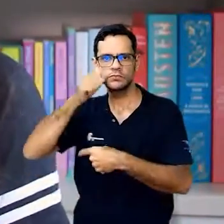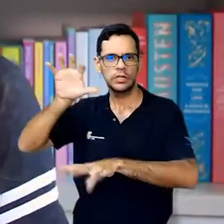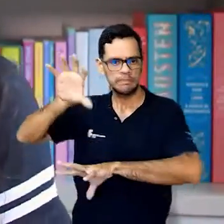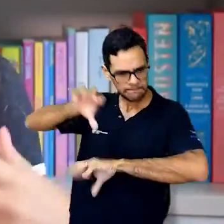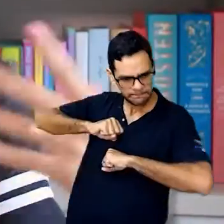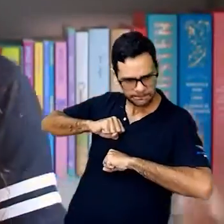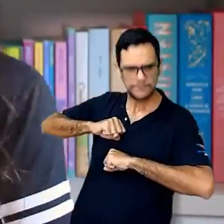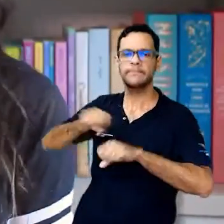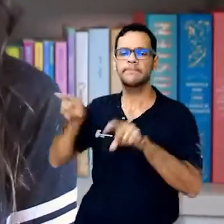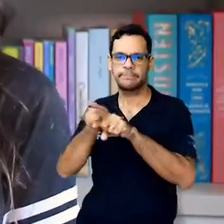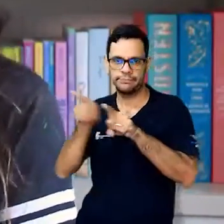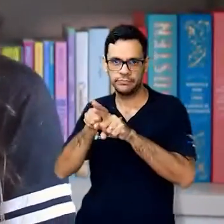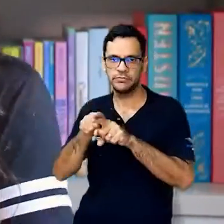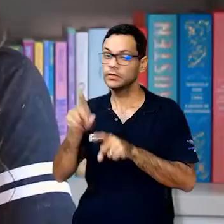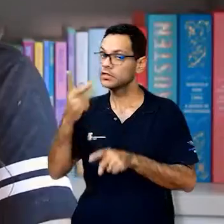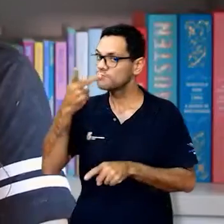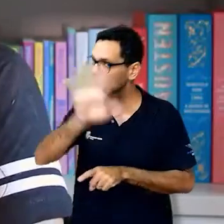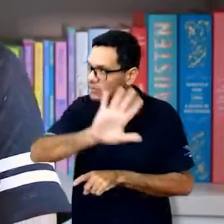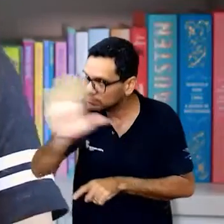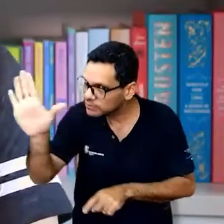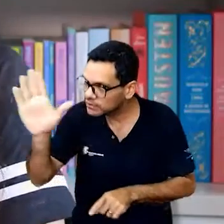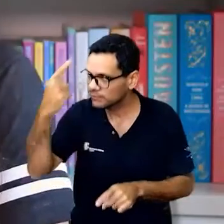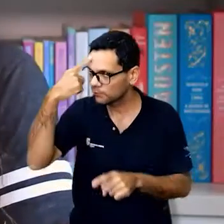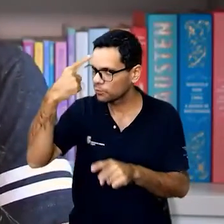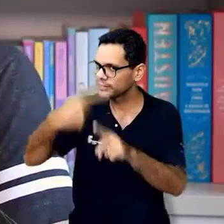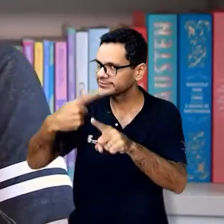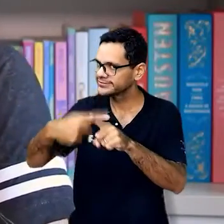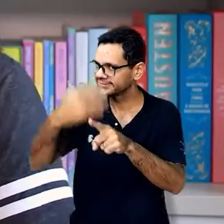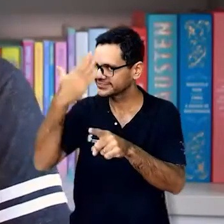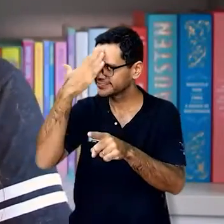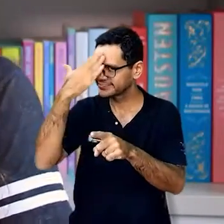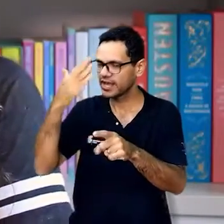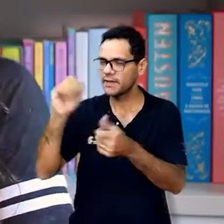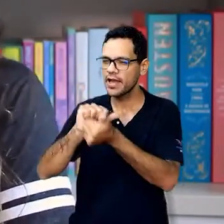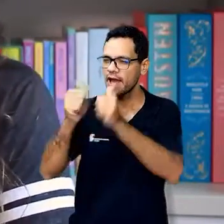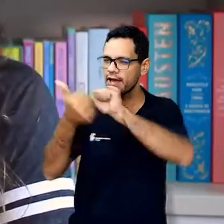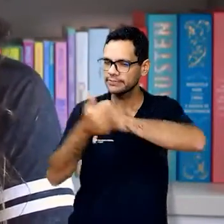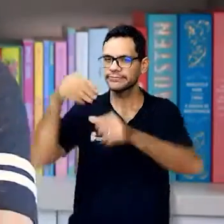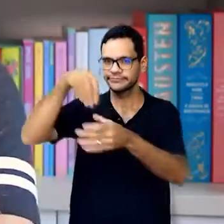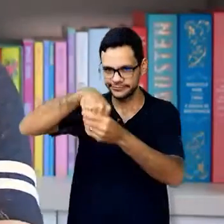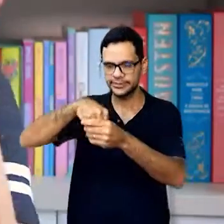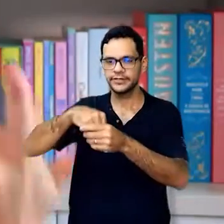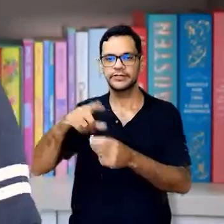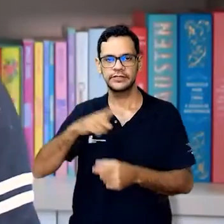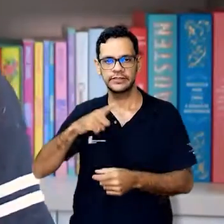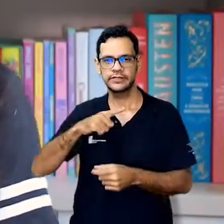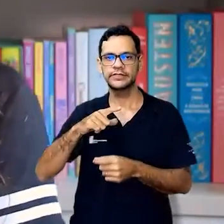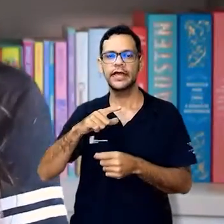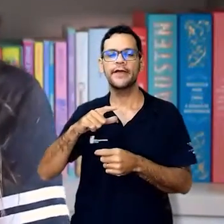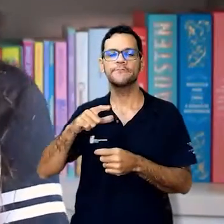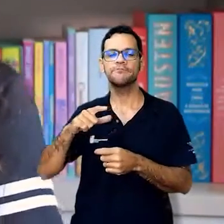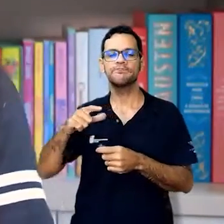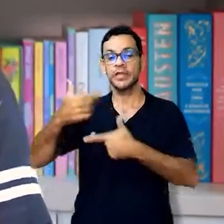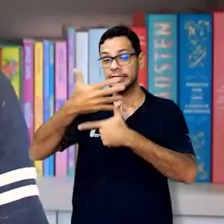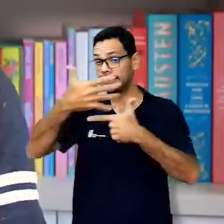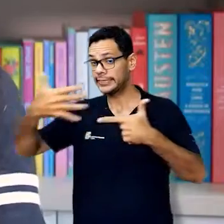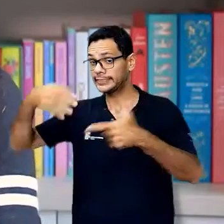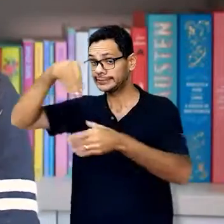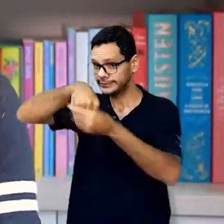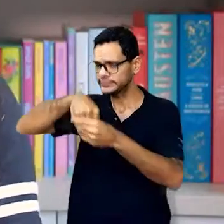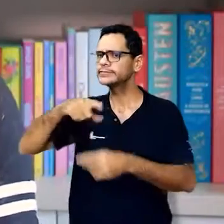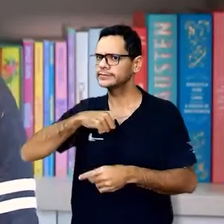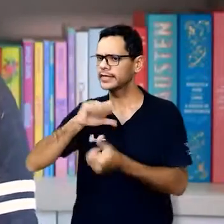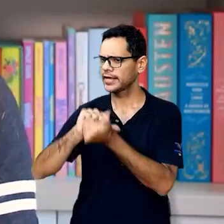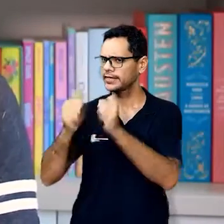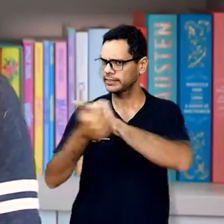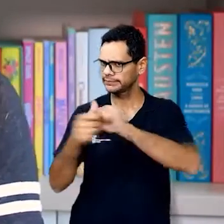fazendo parte, né, e tomando parte daquilo de alguma forma. E eu não vou falar mais, porque eu acho que vocês já conhecem, até por conta da adaptação que tem, então, né, tem na Netflix,